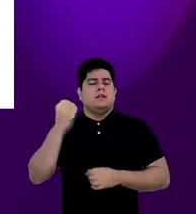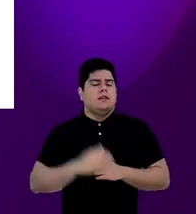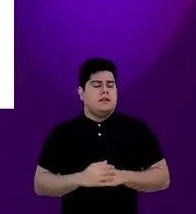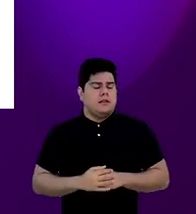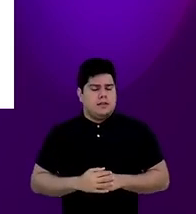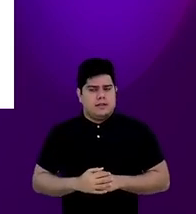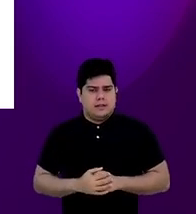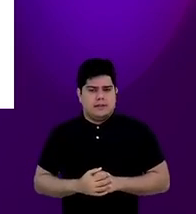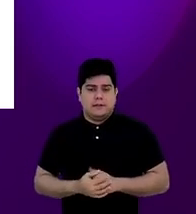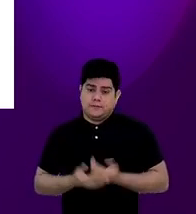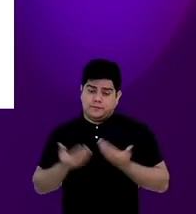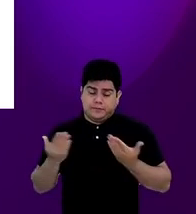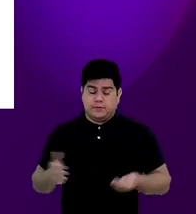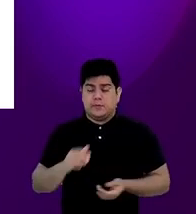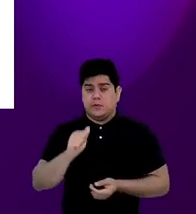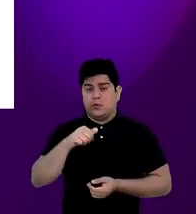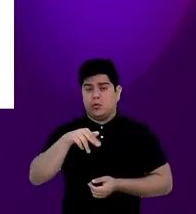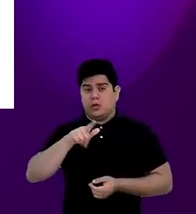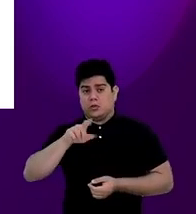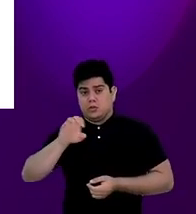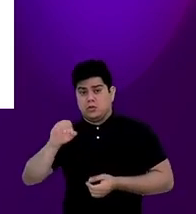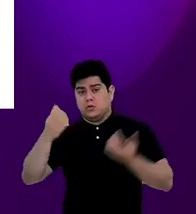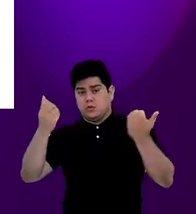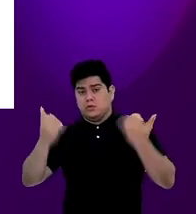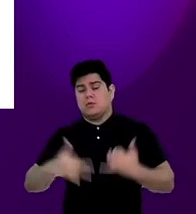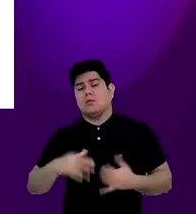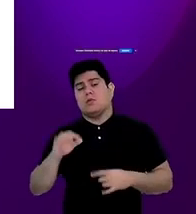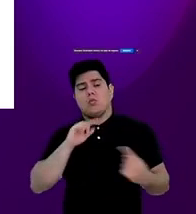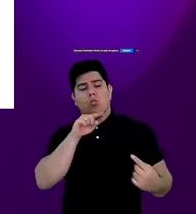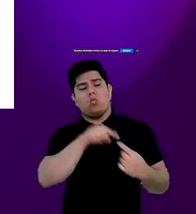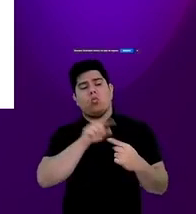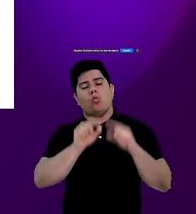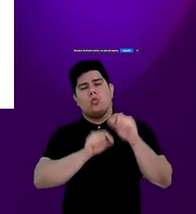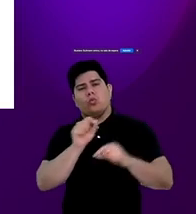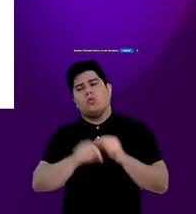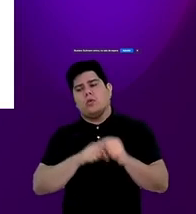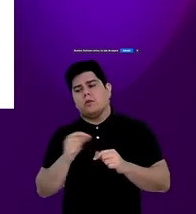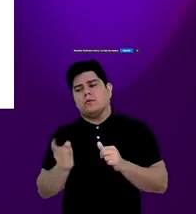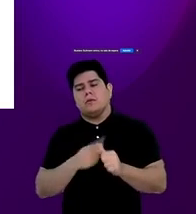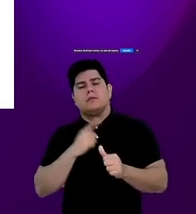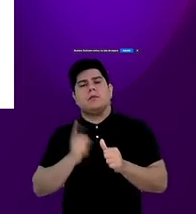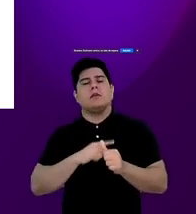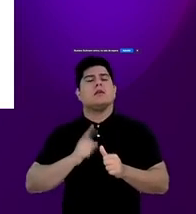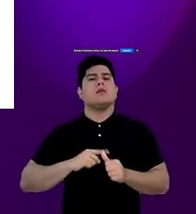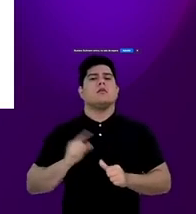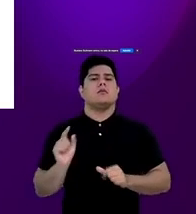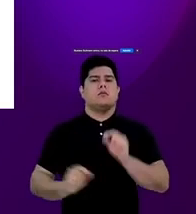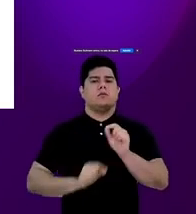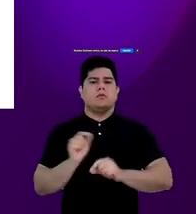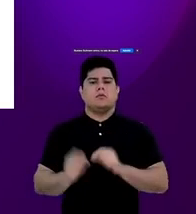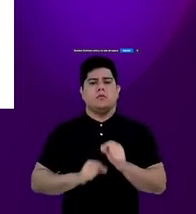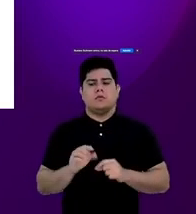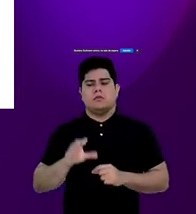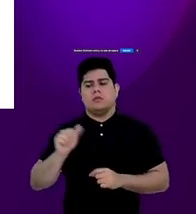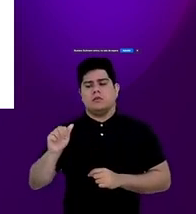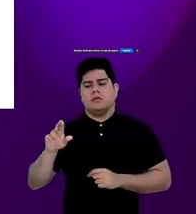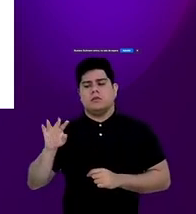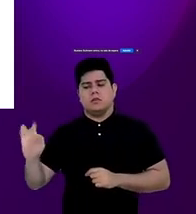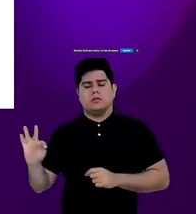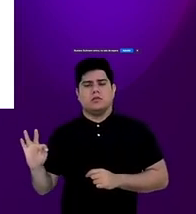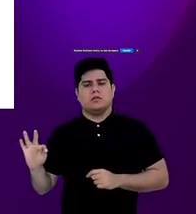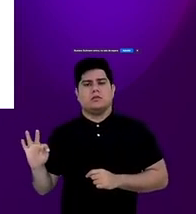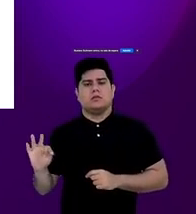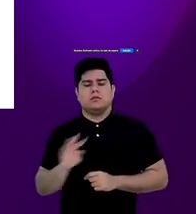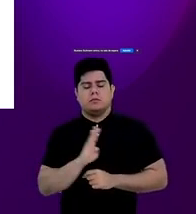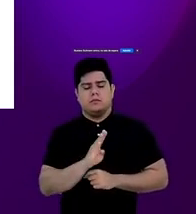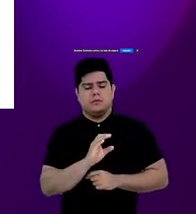Ângelo indicou, o alvo que tem sido explorado primeiramente em CAR-T mieloma é o BCMA,